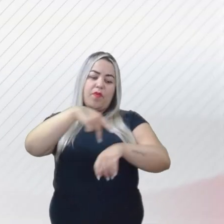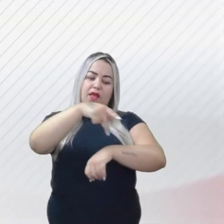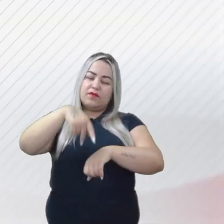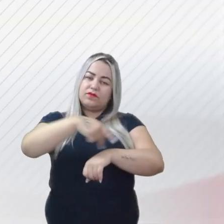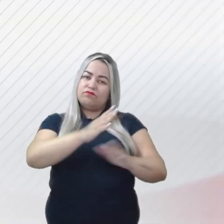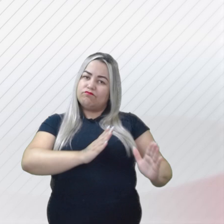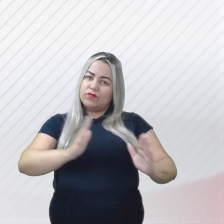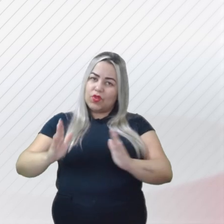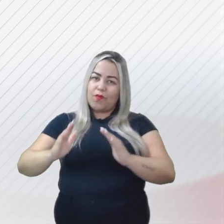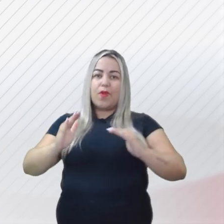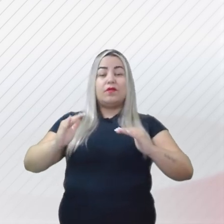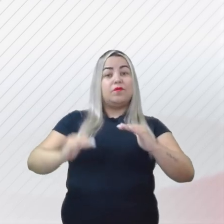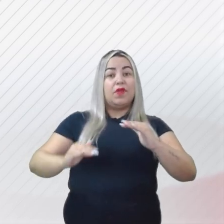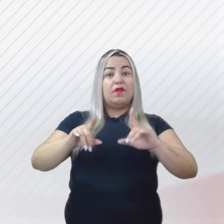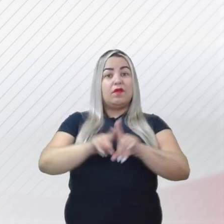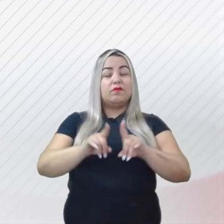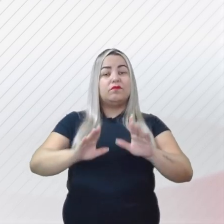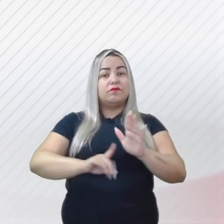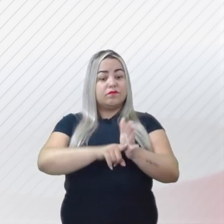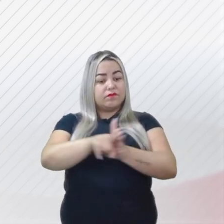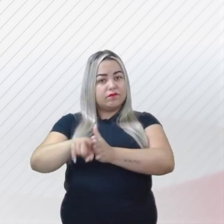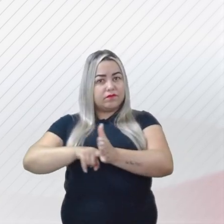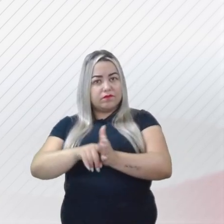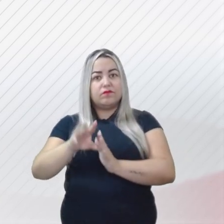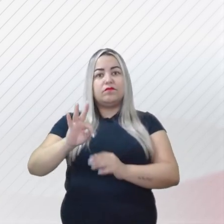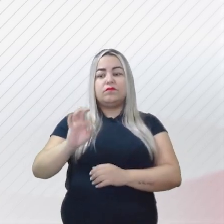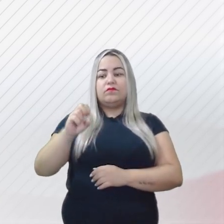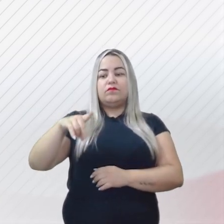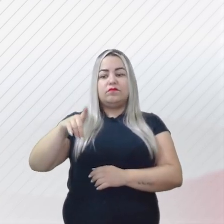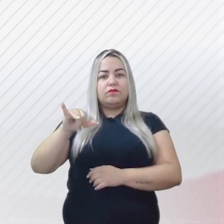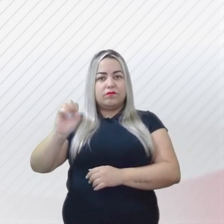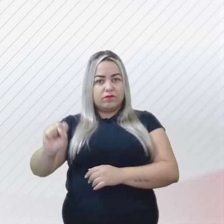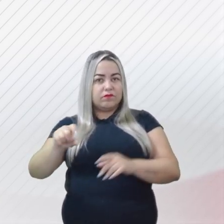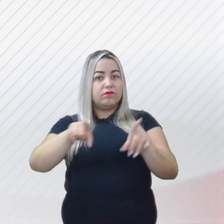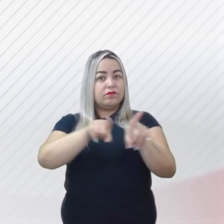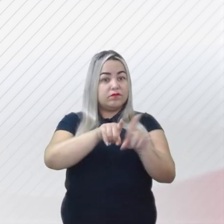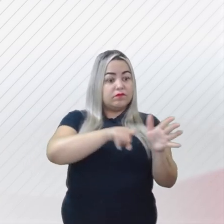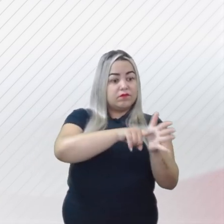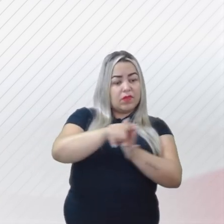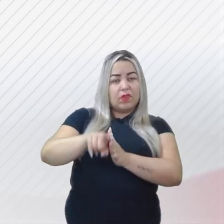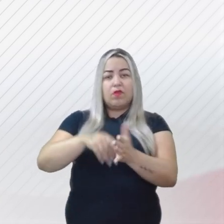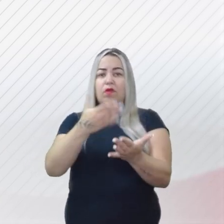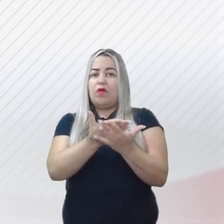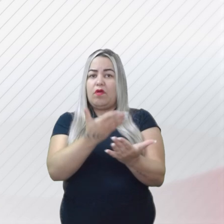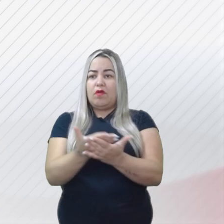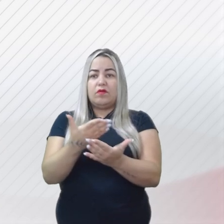um país de classe média. É o que revela o levantamento da Tendências Consultoria. O estudo demonstrou